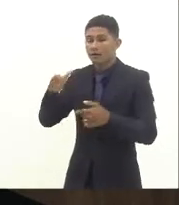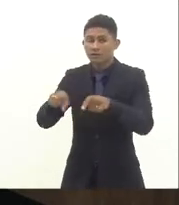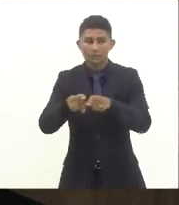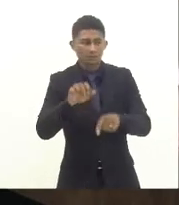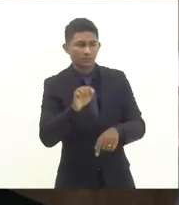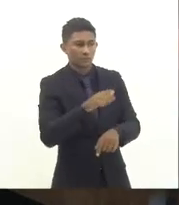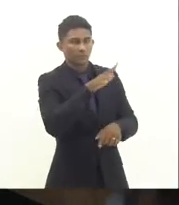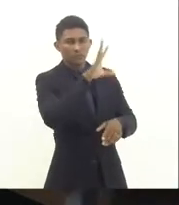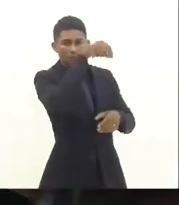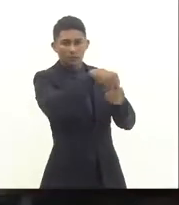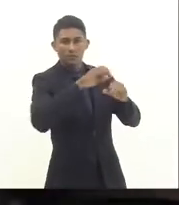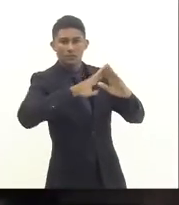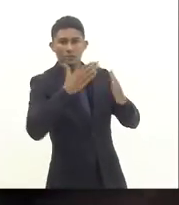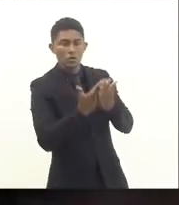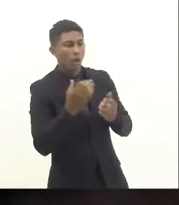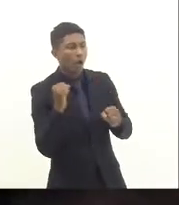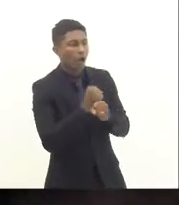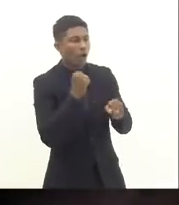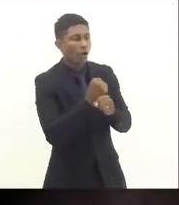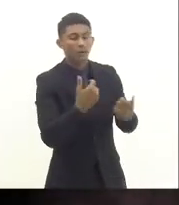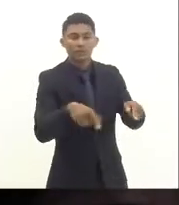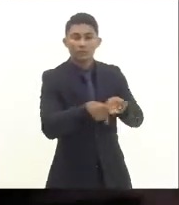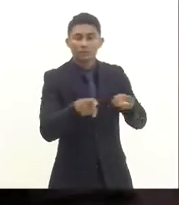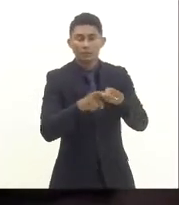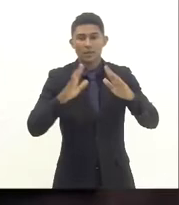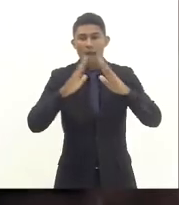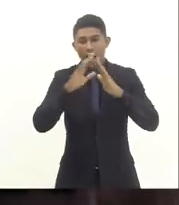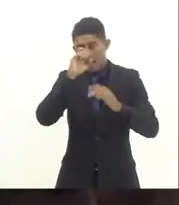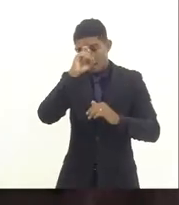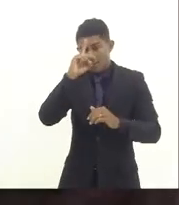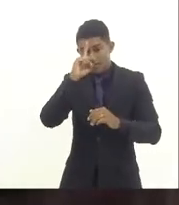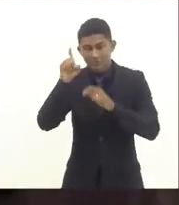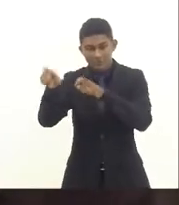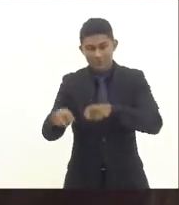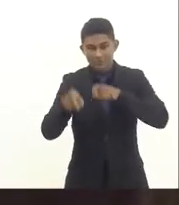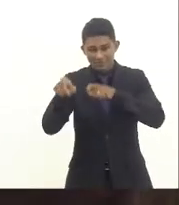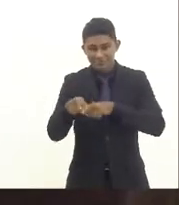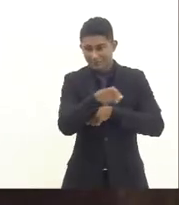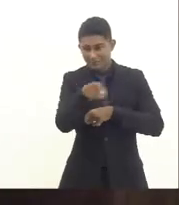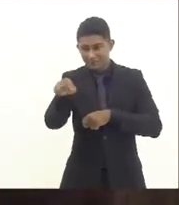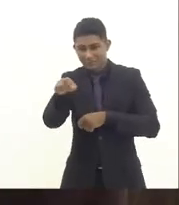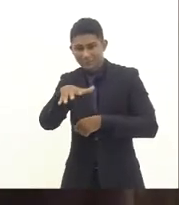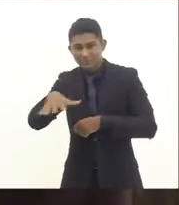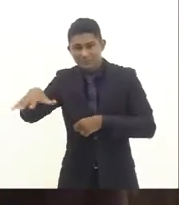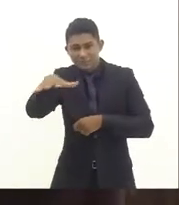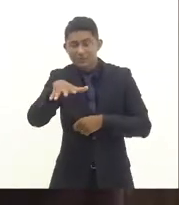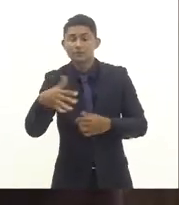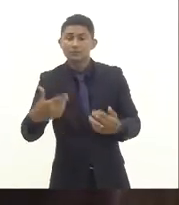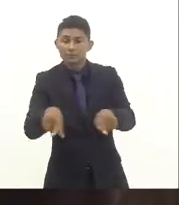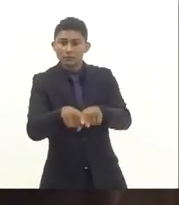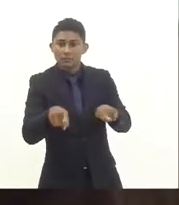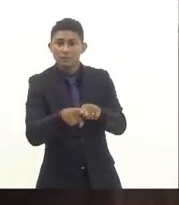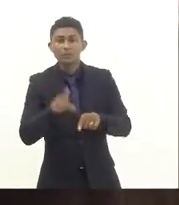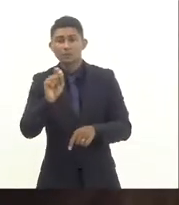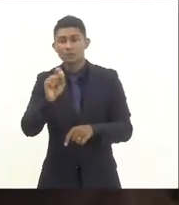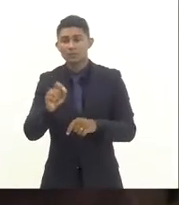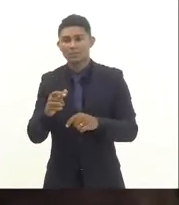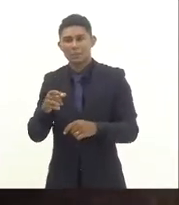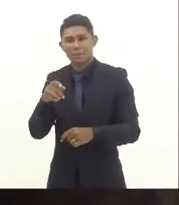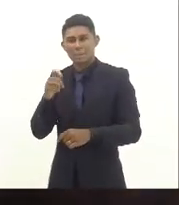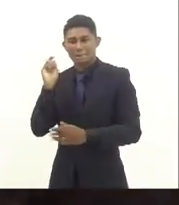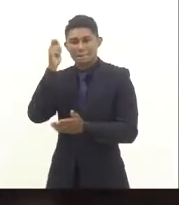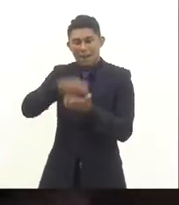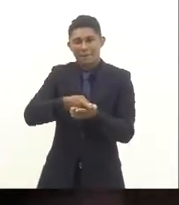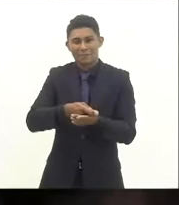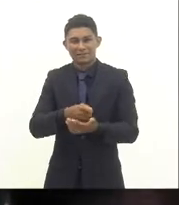periferia aberta cada posto de saúde numa zona rural cada garantia de pagamento de fundo de garantia